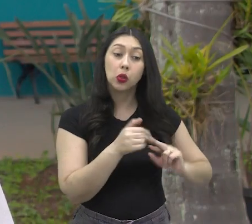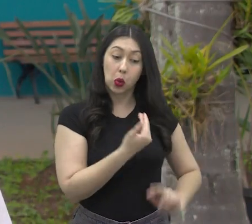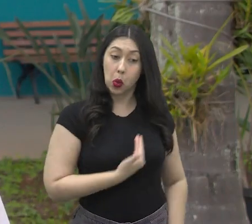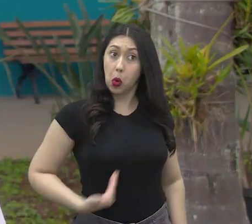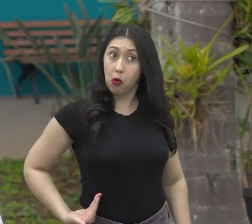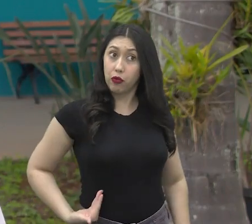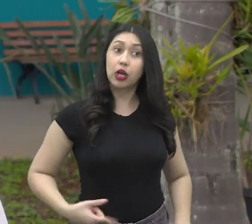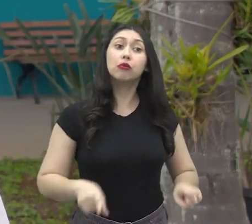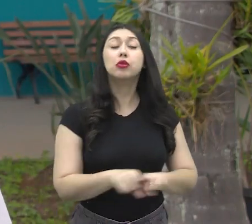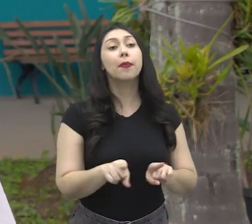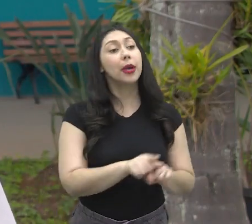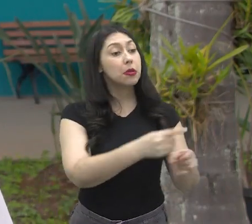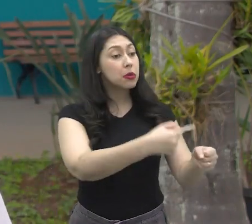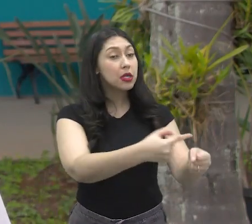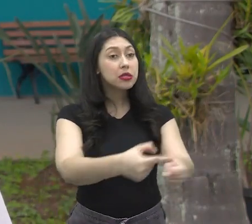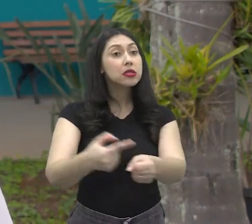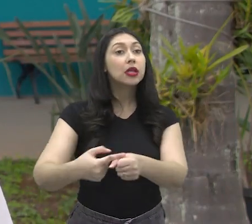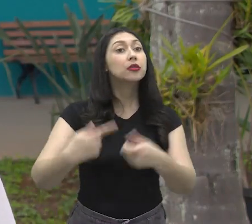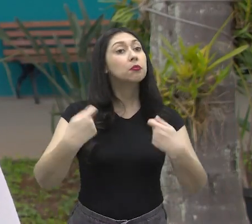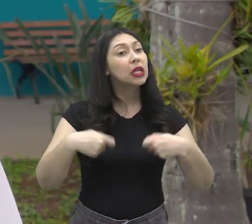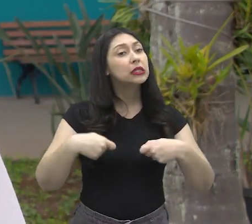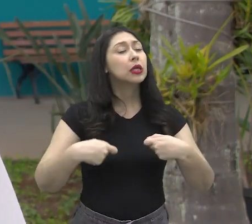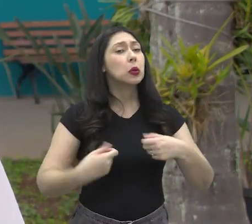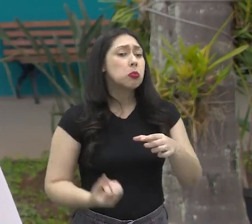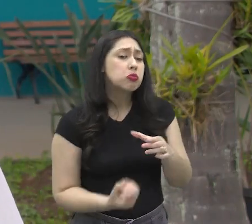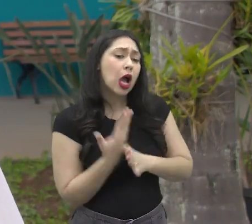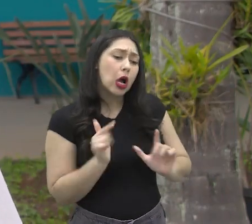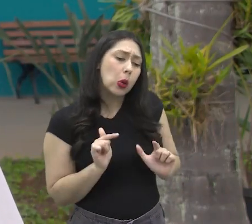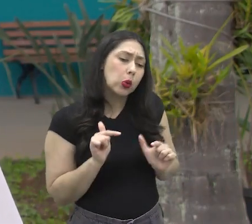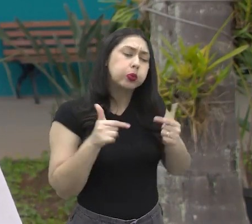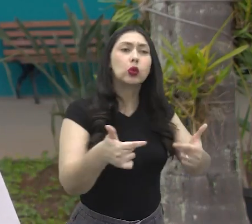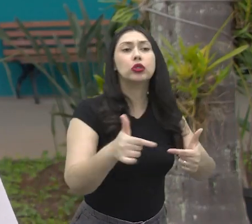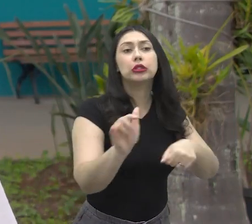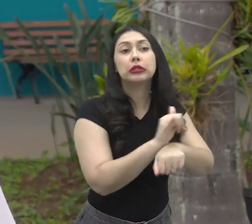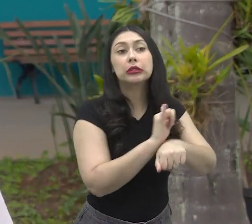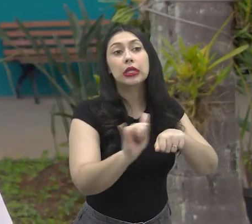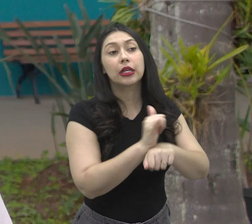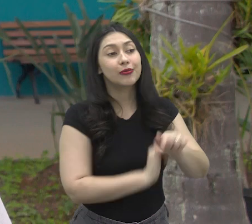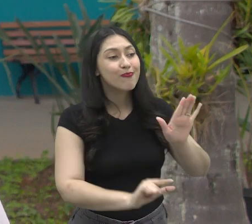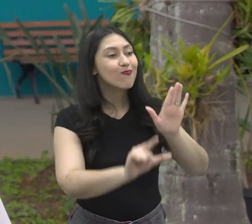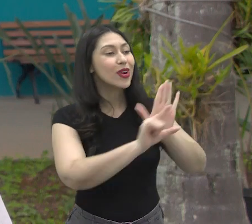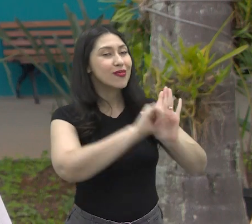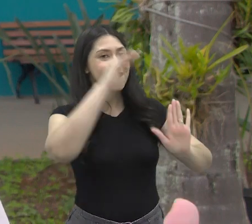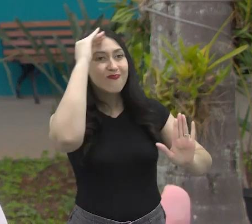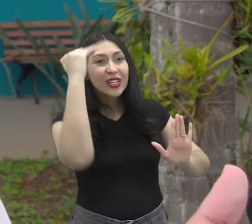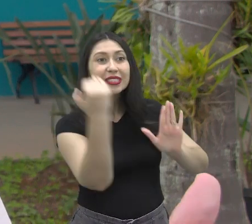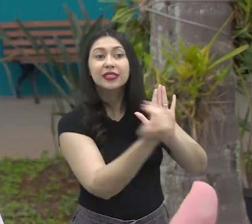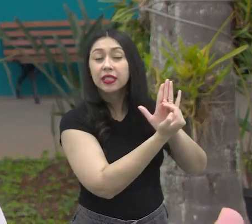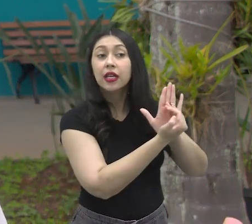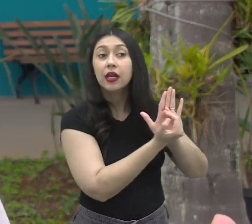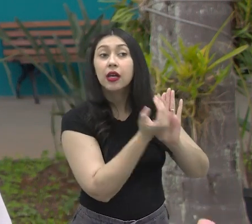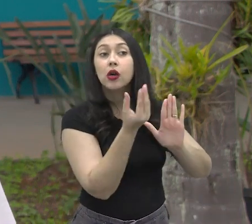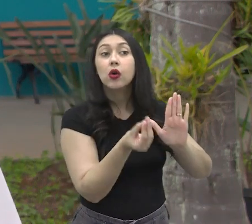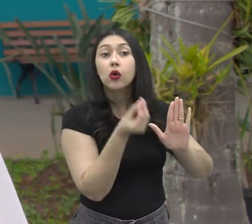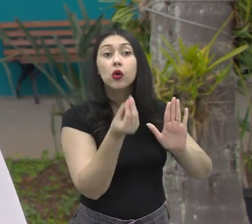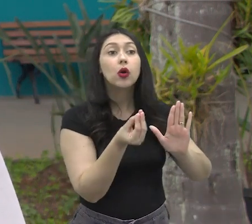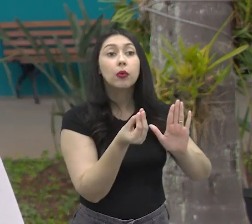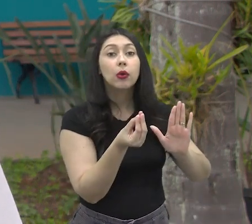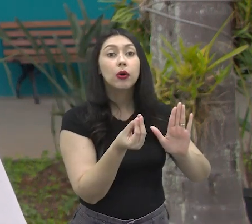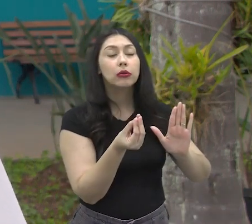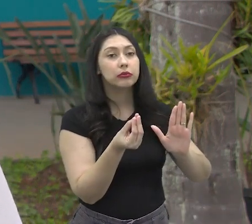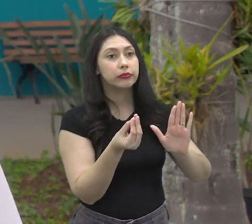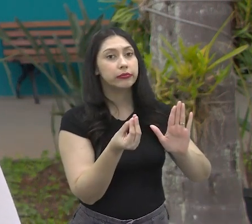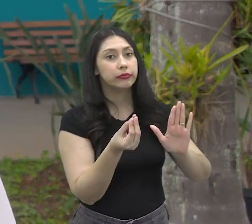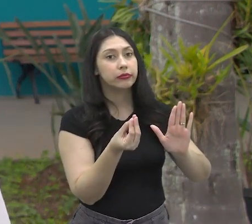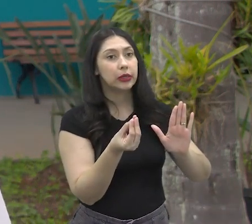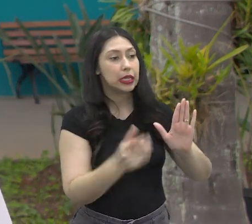precisa, junto com o Legislativo, criar mecanismos, né, que a execução possa acontecer. E esses mecanismos são legais. Então isso a